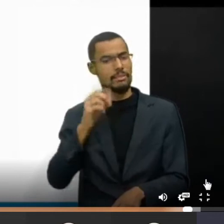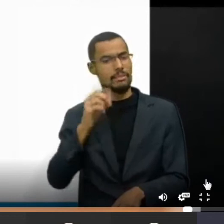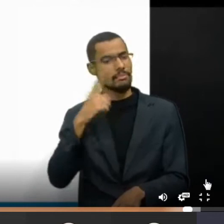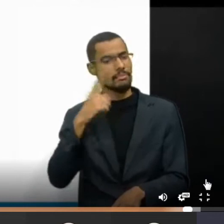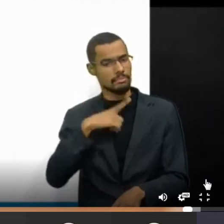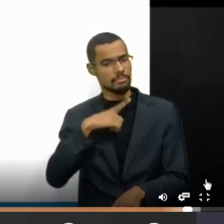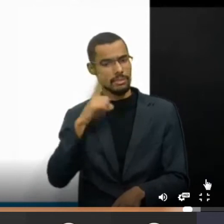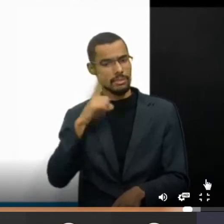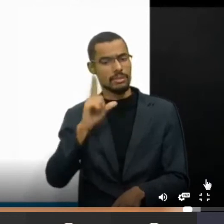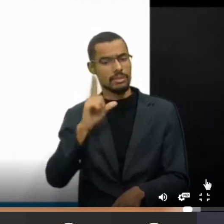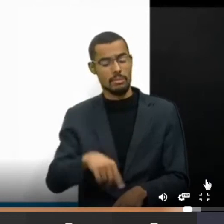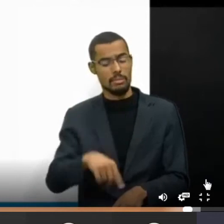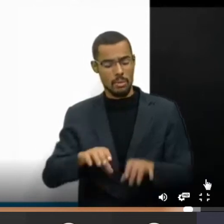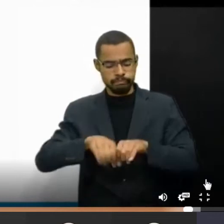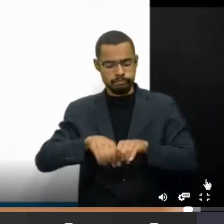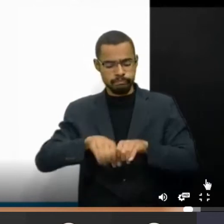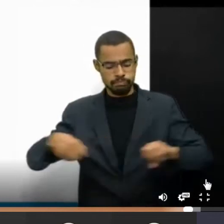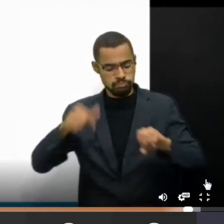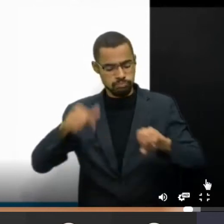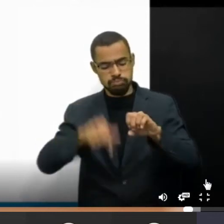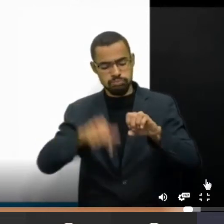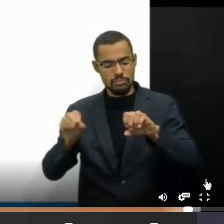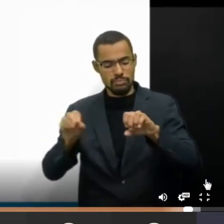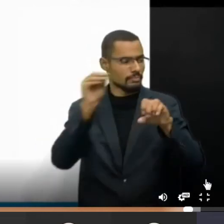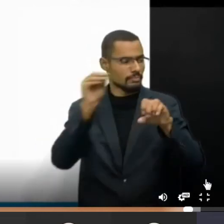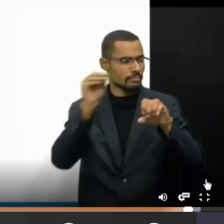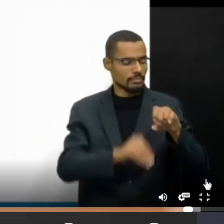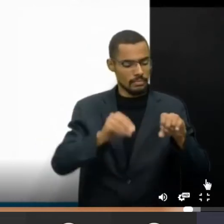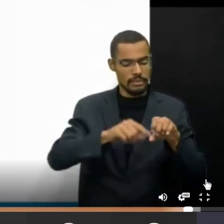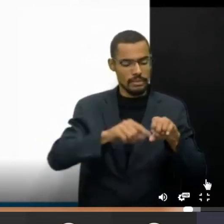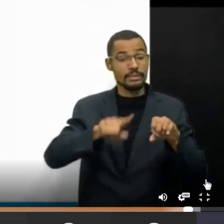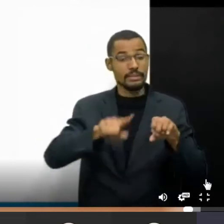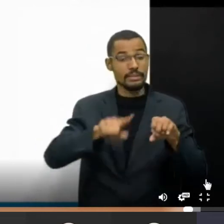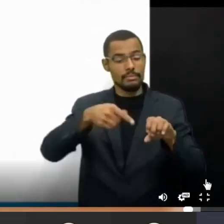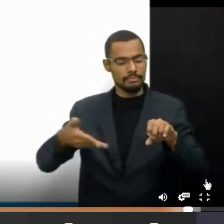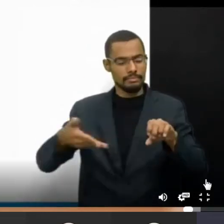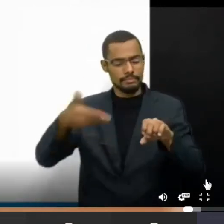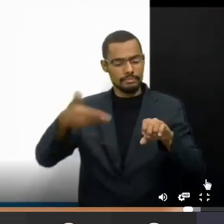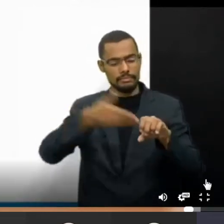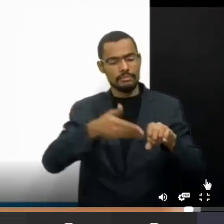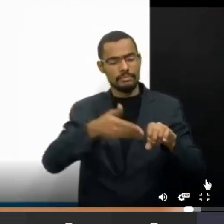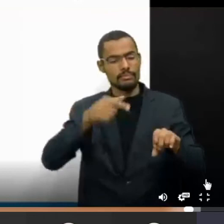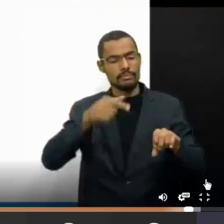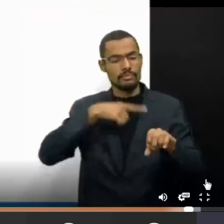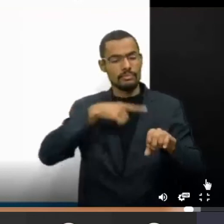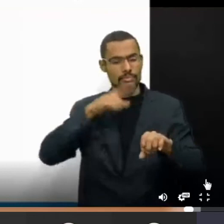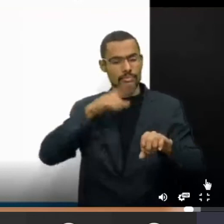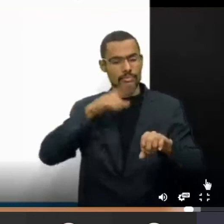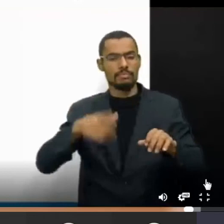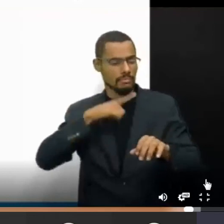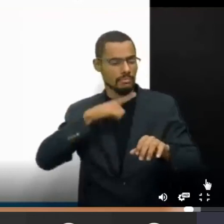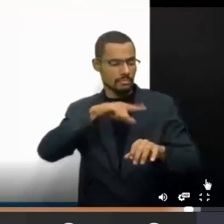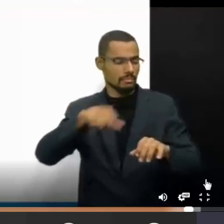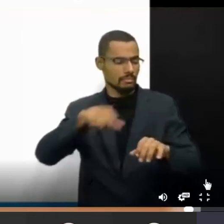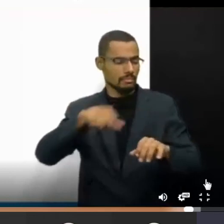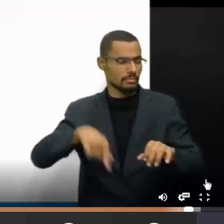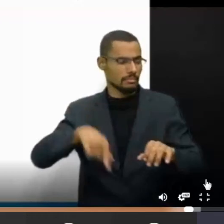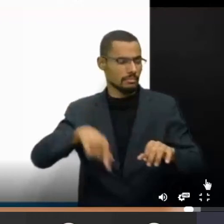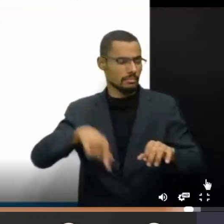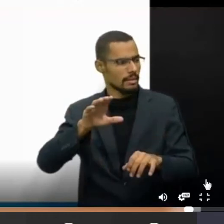ao intestino grosso. Então, ele passa para cá, então, e através dos movimentos de